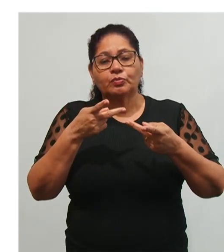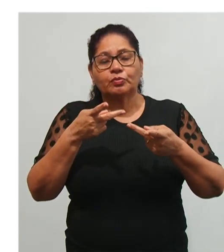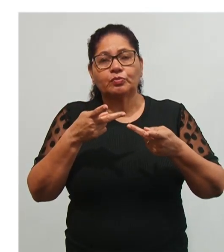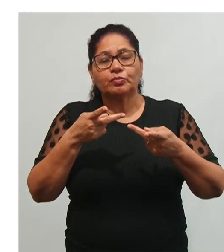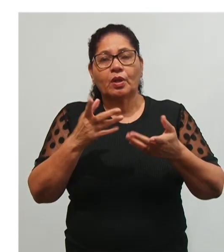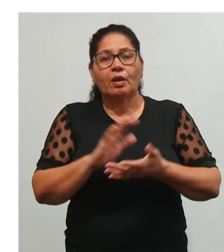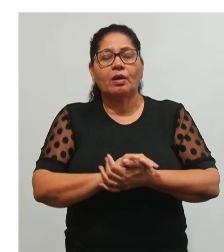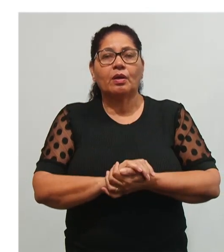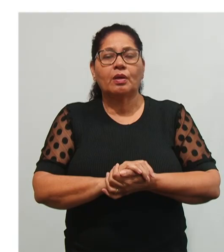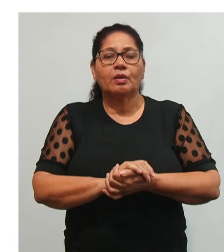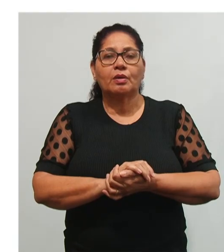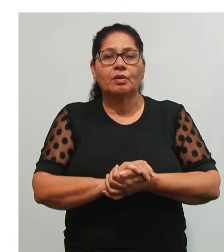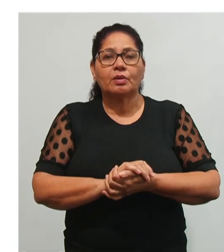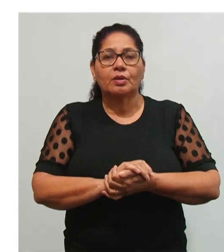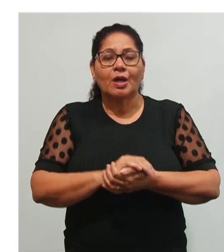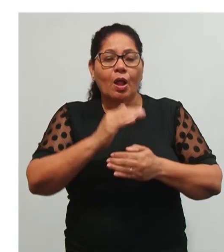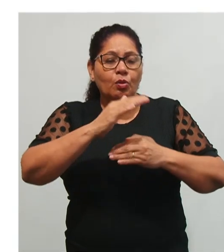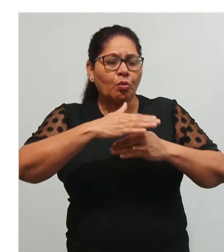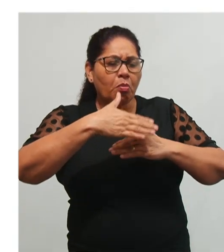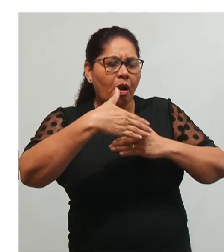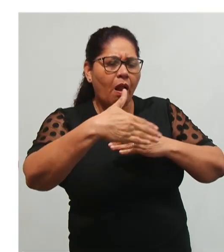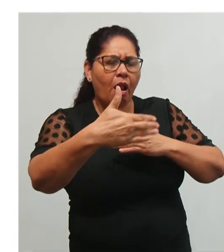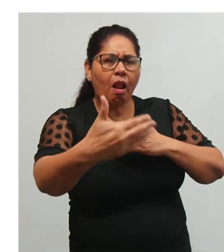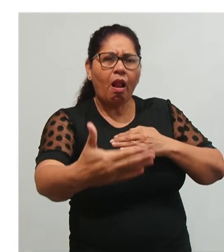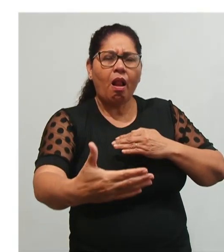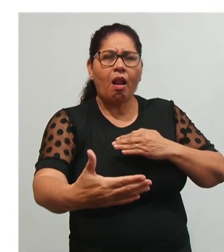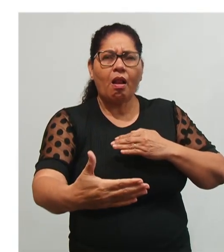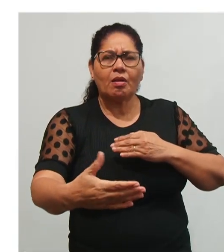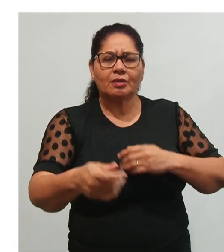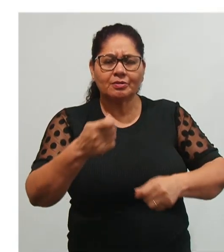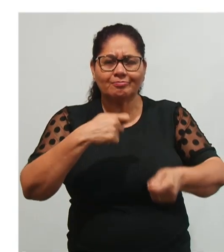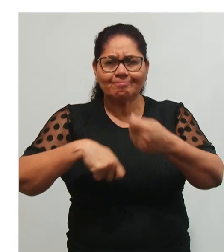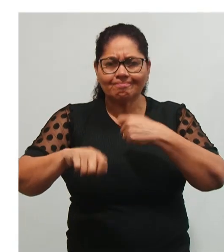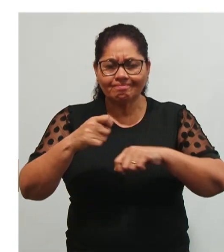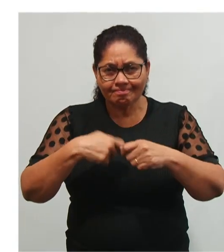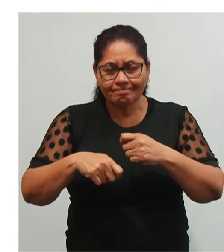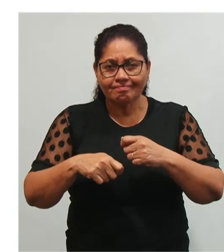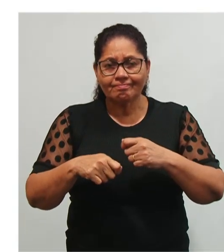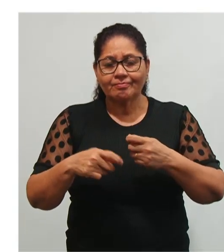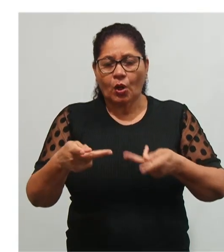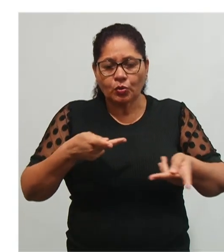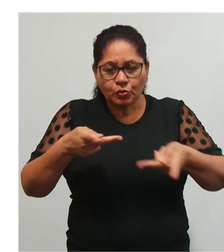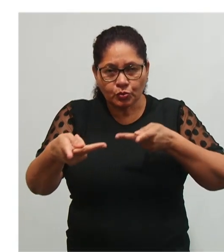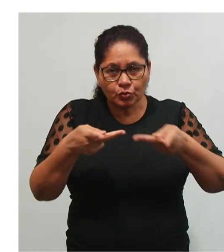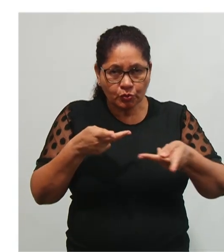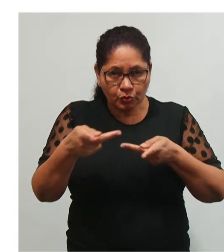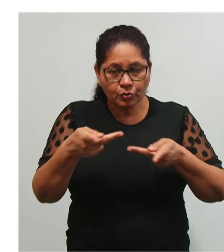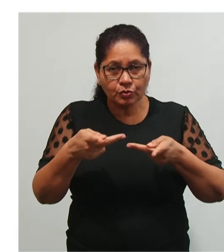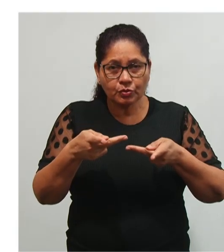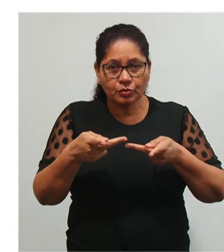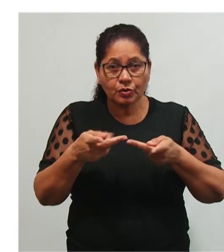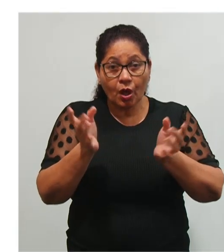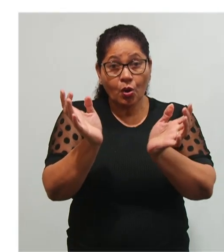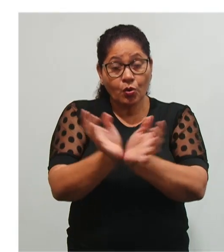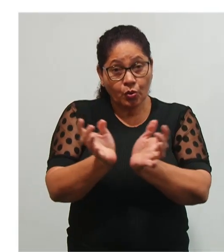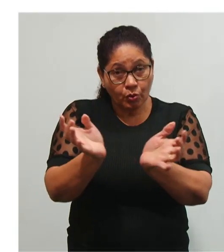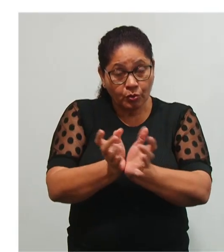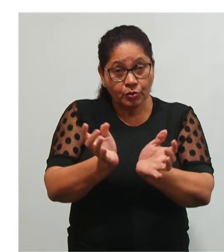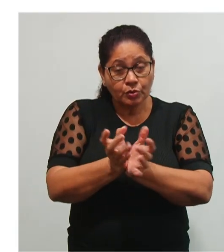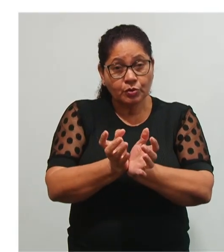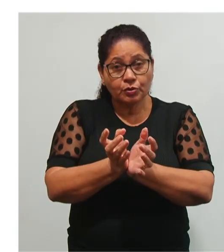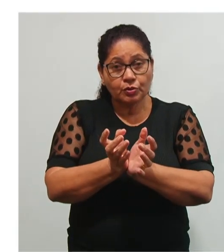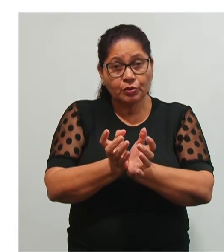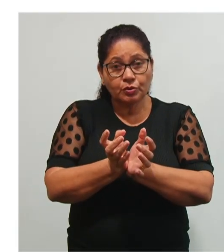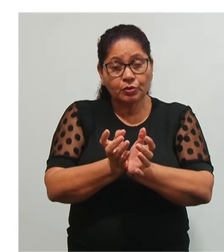projeto, dos processos da administração da qualidade do projeto, a equipe